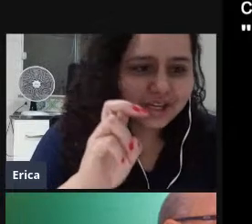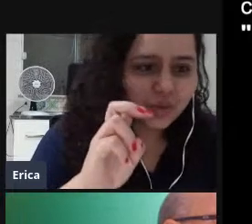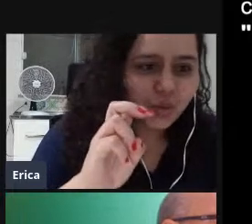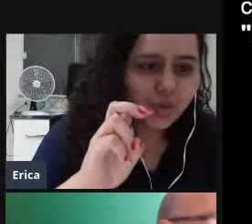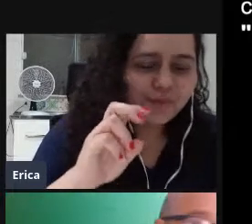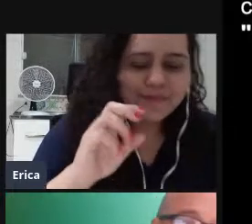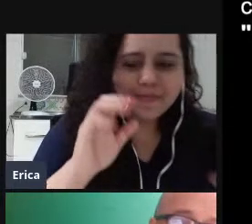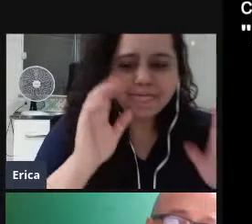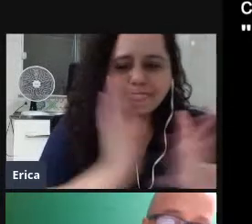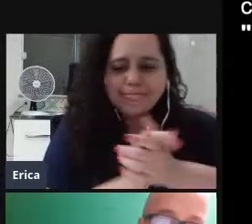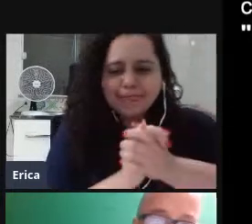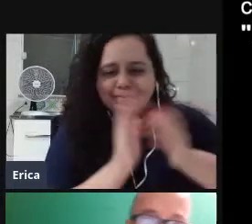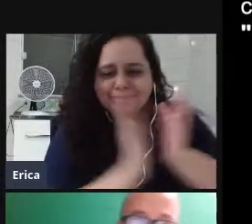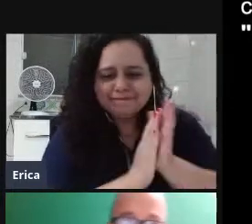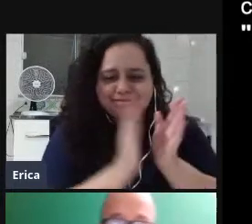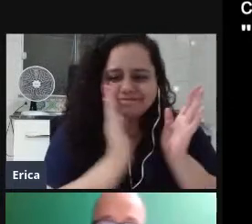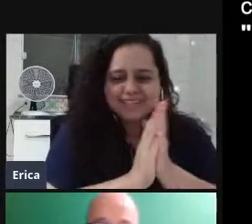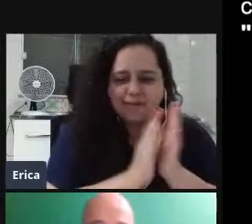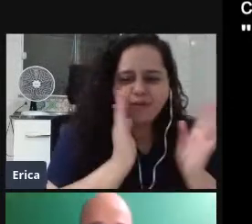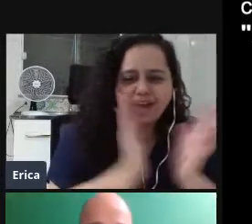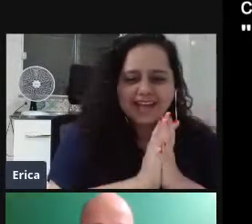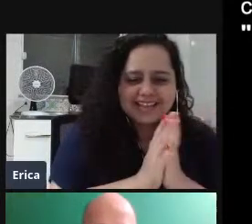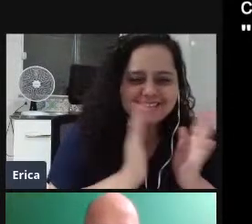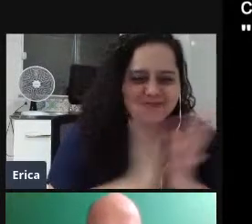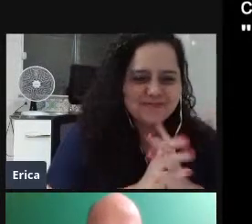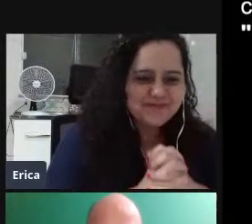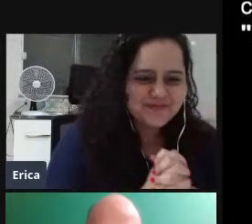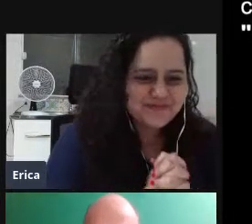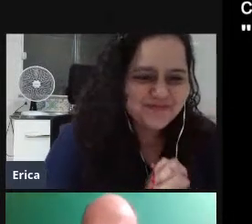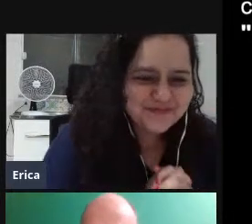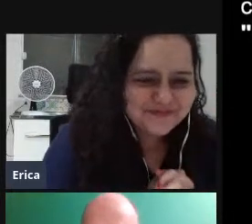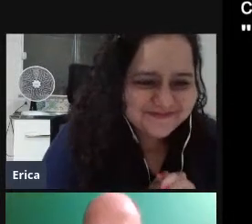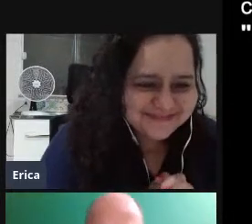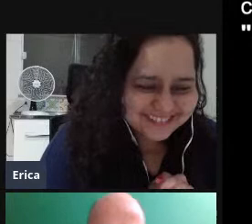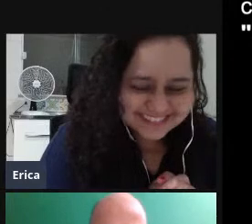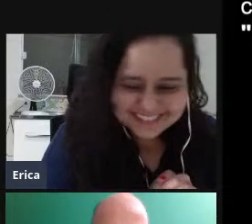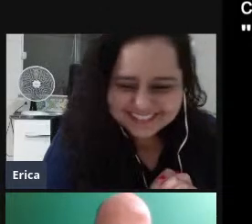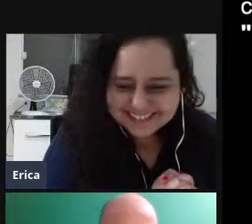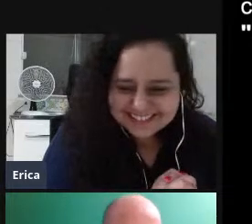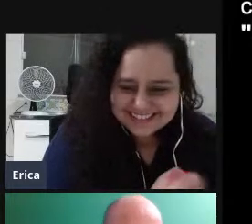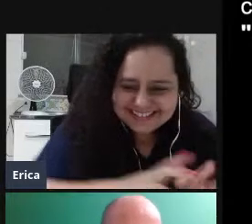setenta e cinco, estamos quase.